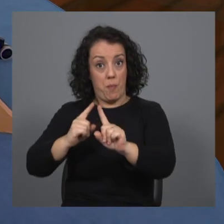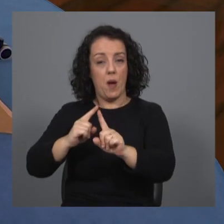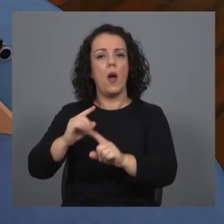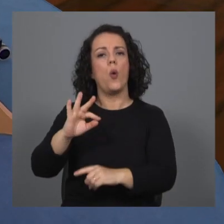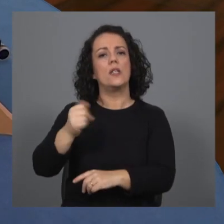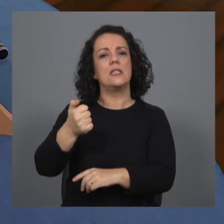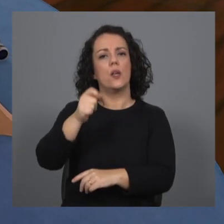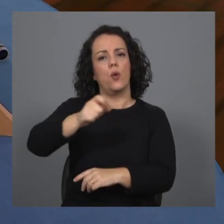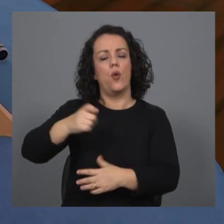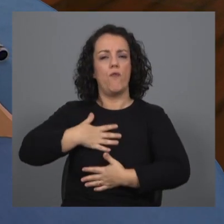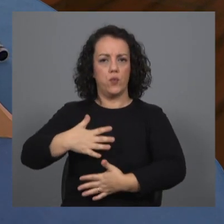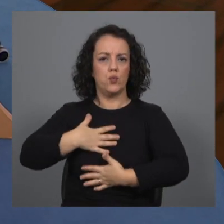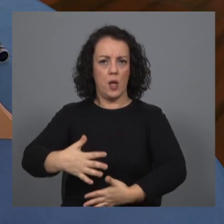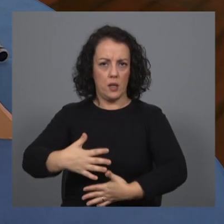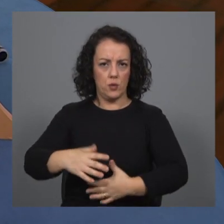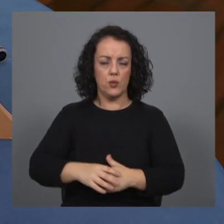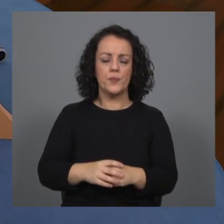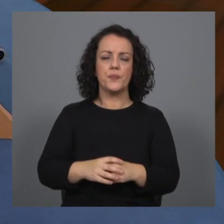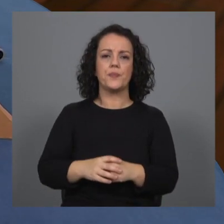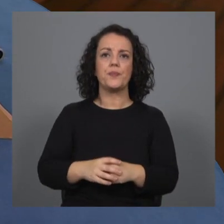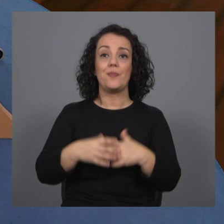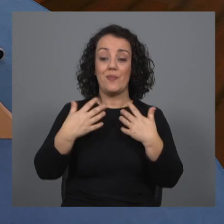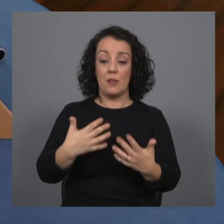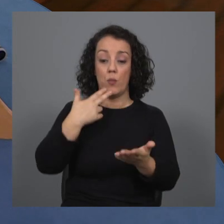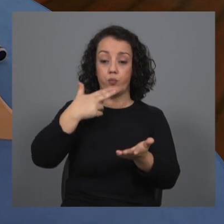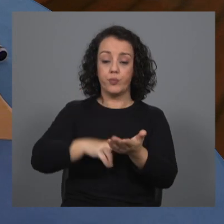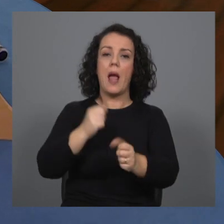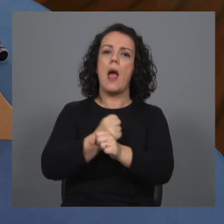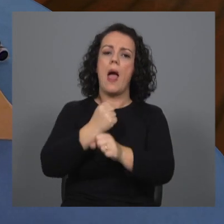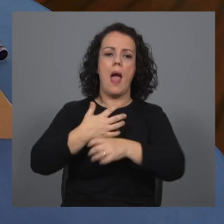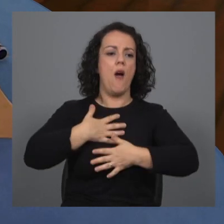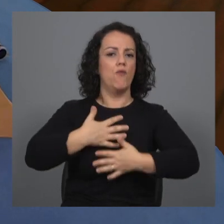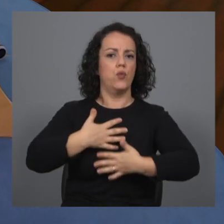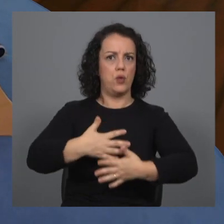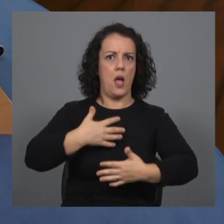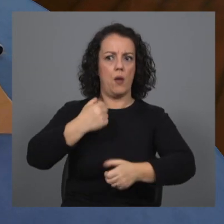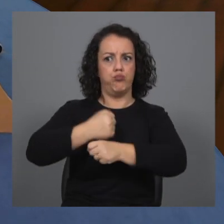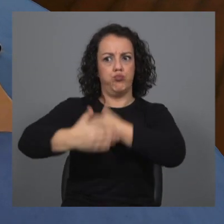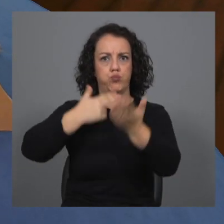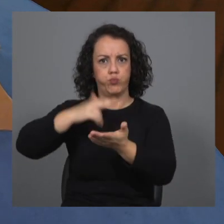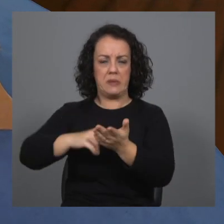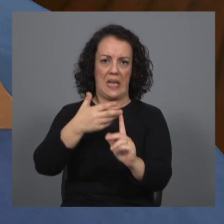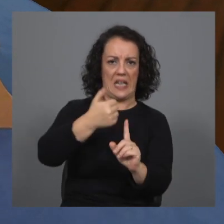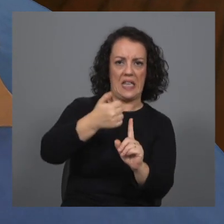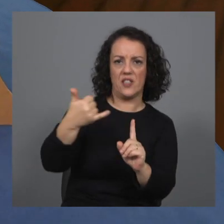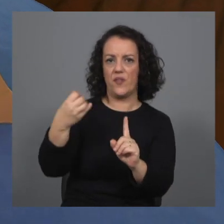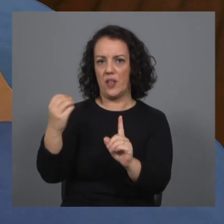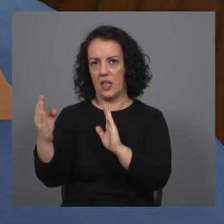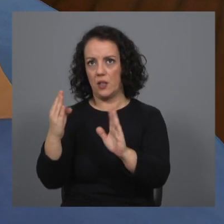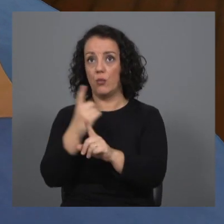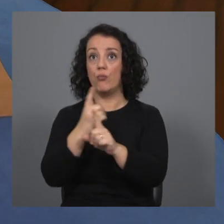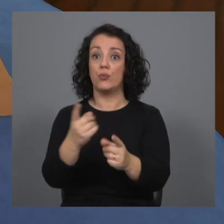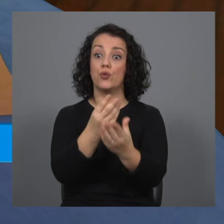45 voluntários. Neste momento o número de voluntários ativos anda na ordem dos 15, 20, porque de facto muitos dos